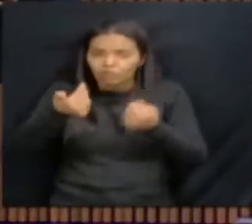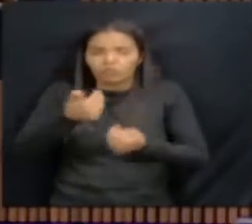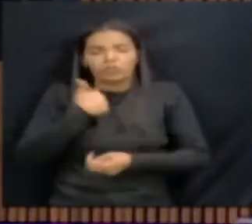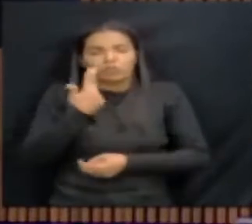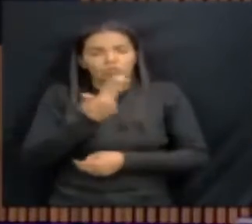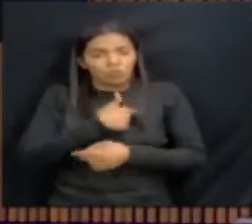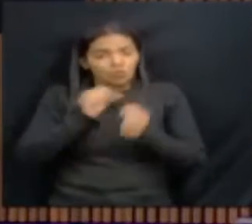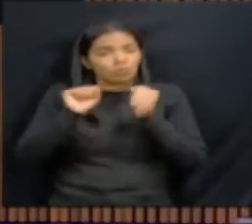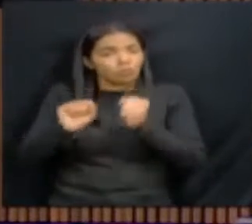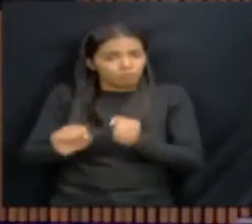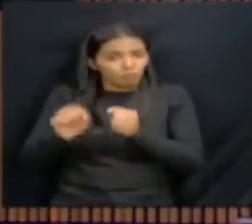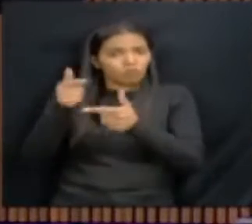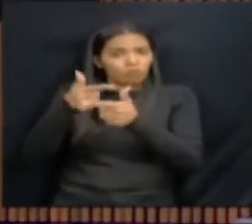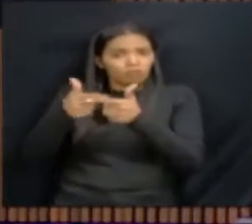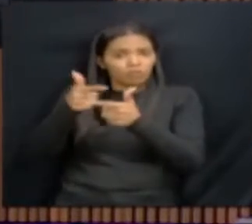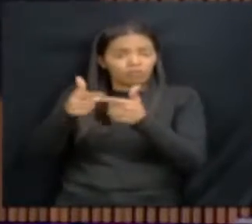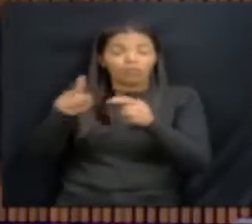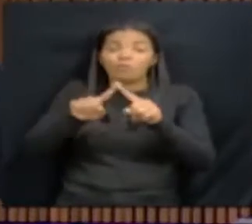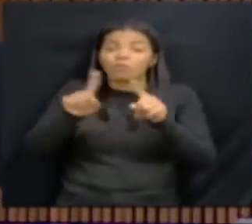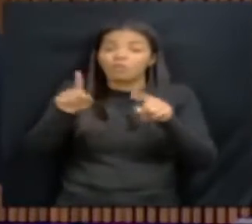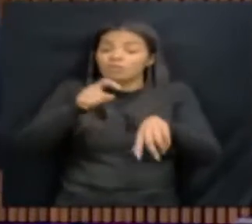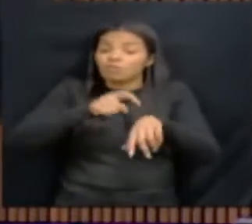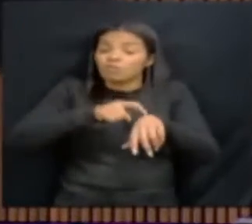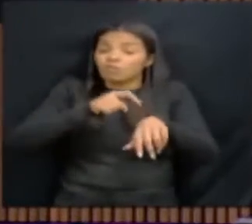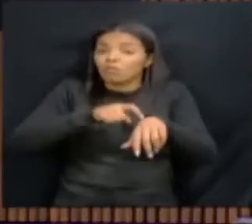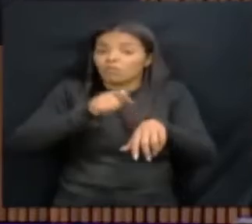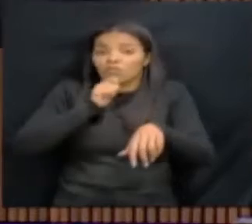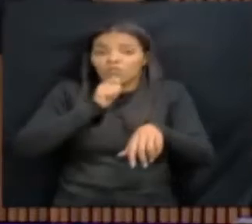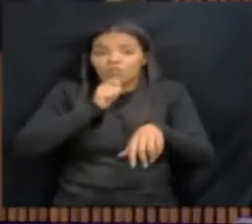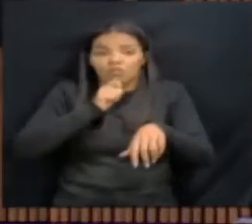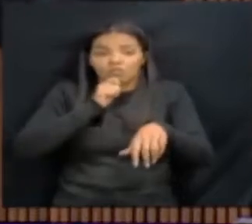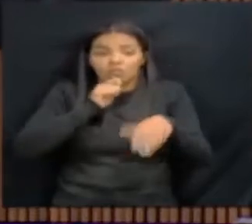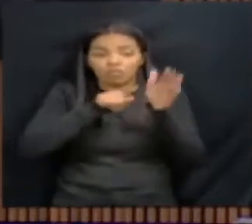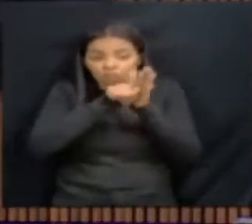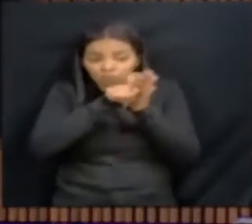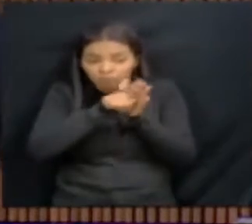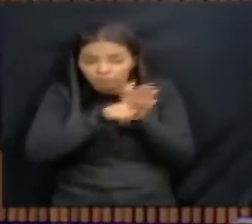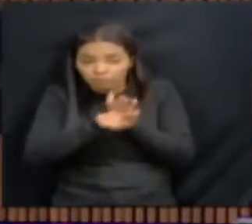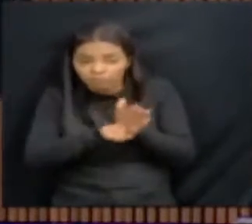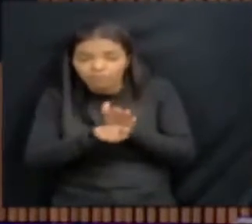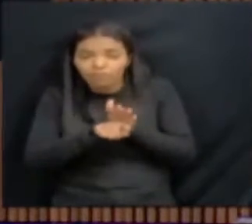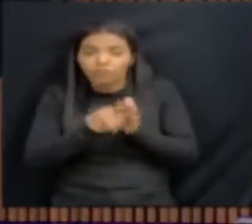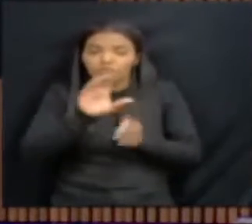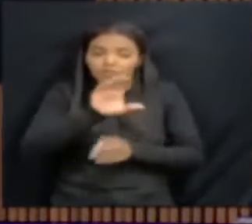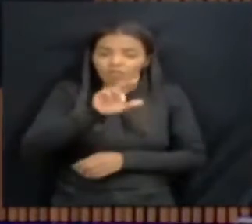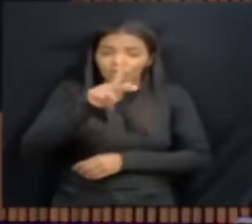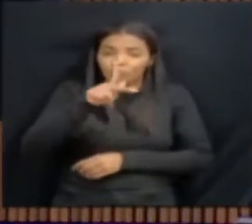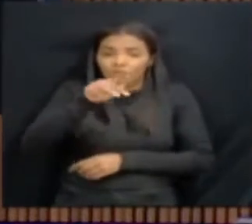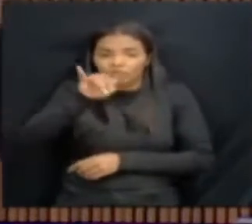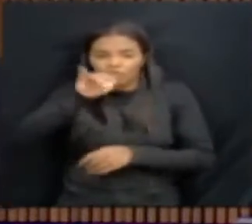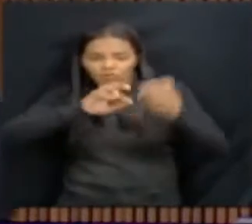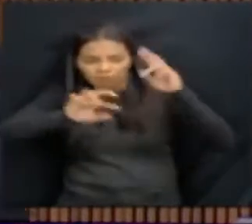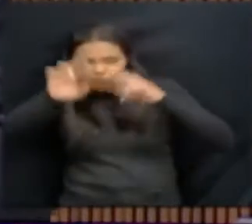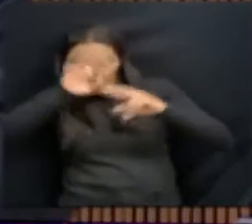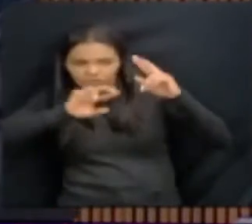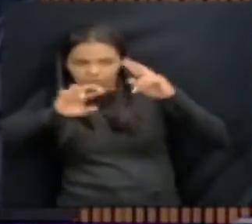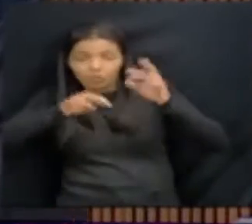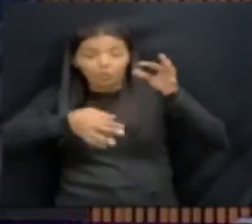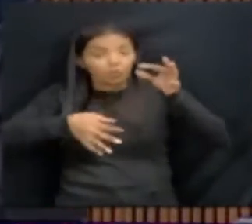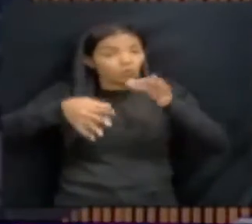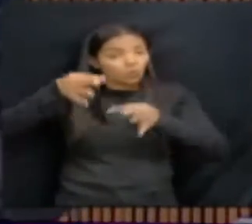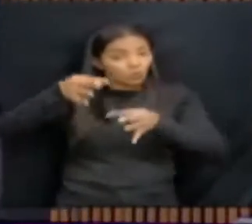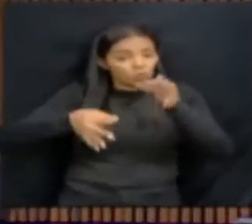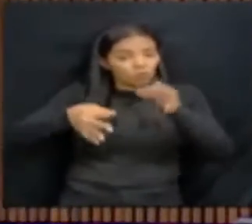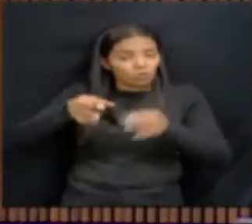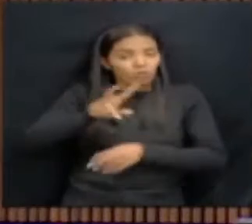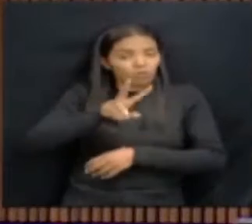problemas. Mas o tempo está aí para investigar isso, a CPI está aí para investigar isso e o Judiciário, no seu tempo, vai